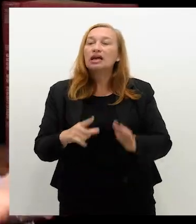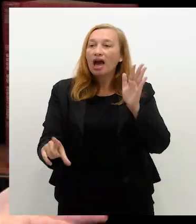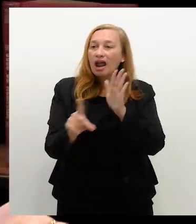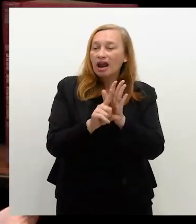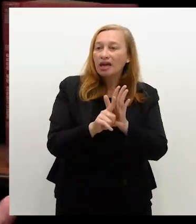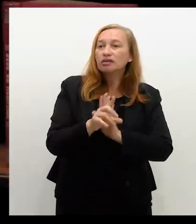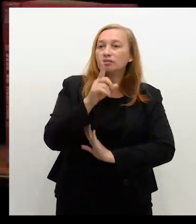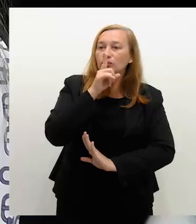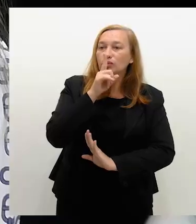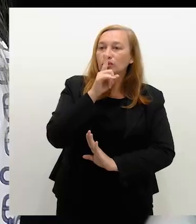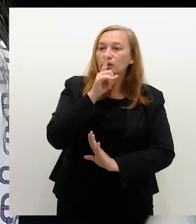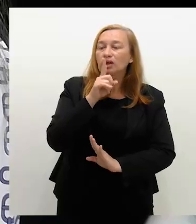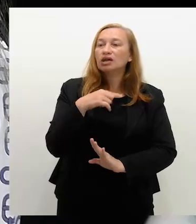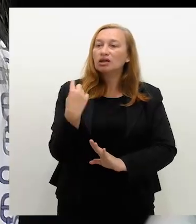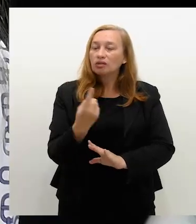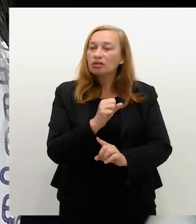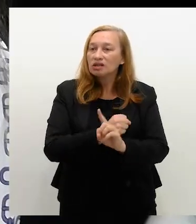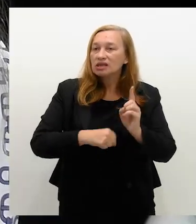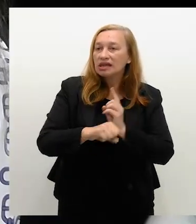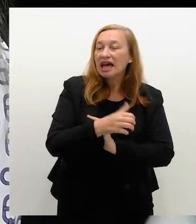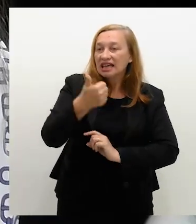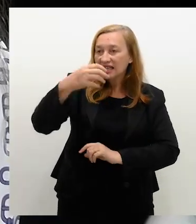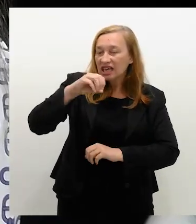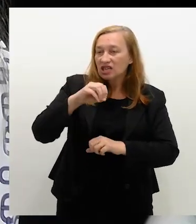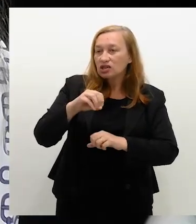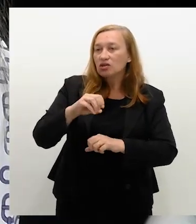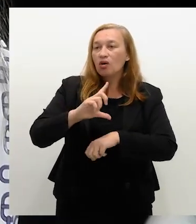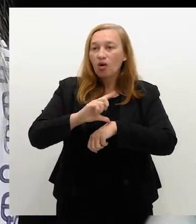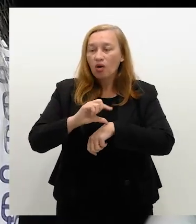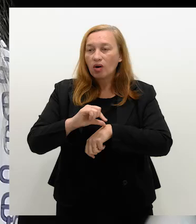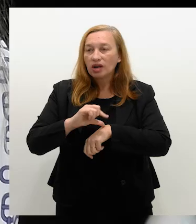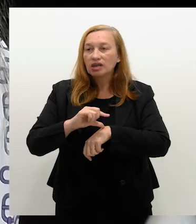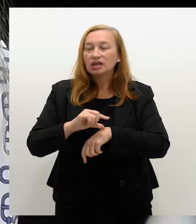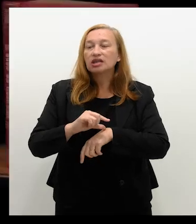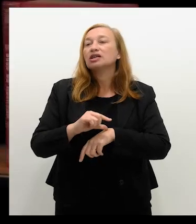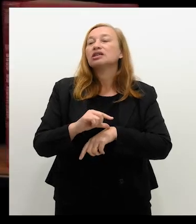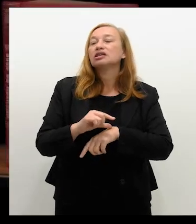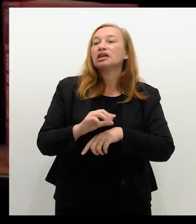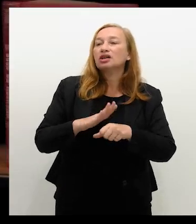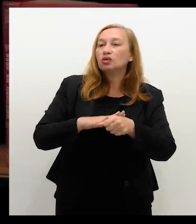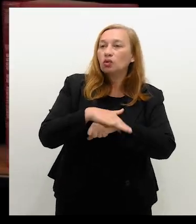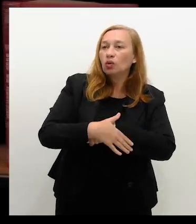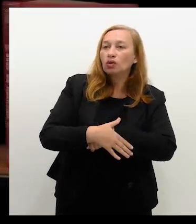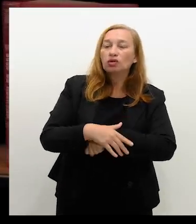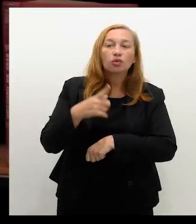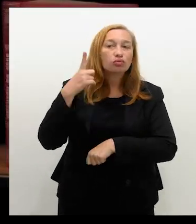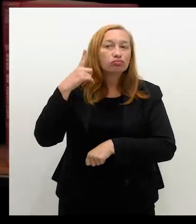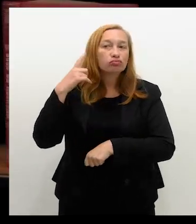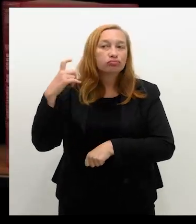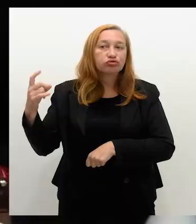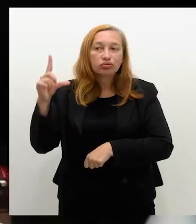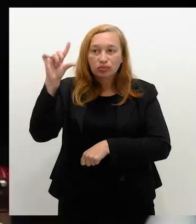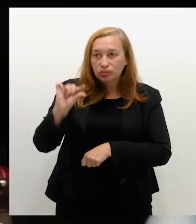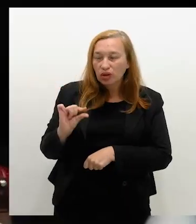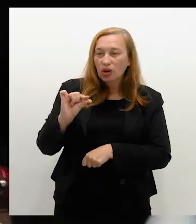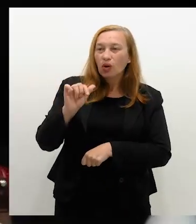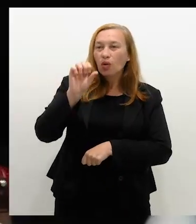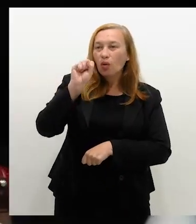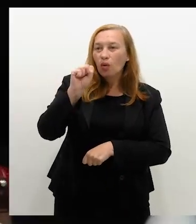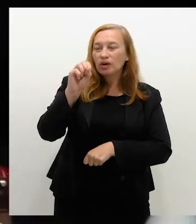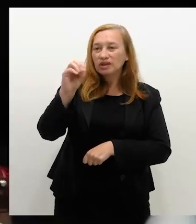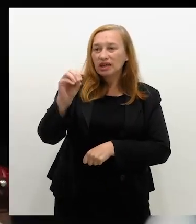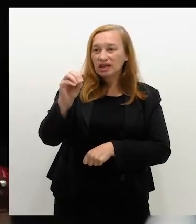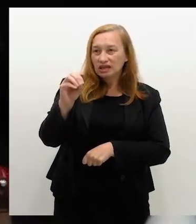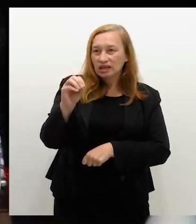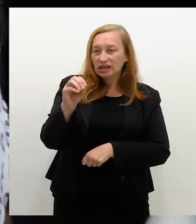nossa sociedade. A partir de 10 horas da noite, a gente tem que fazer barulhos mínimos, né? Que esse número é 80 decibéis? Que